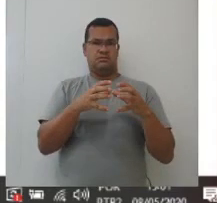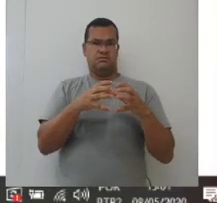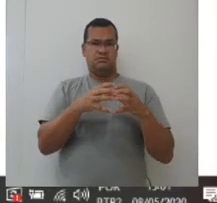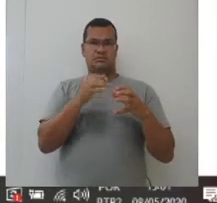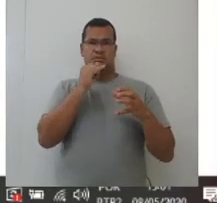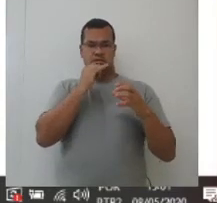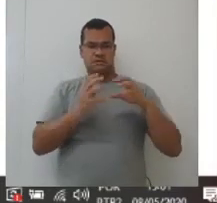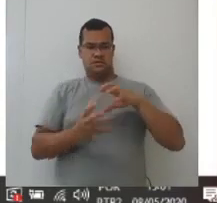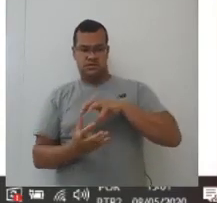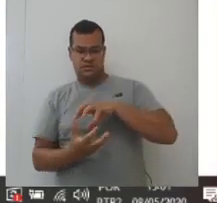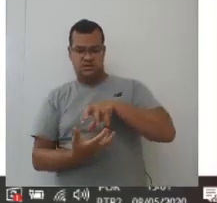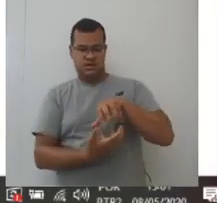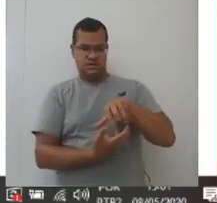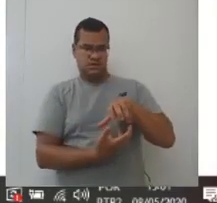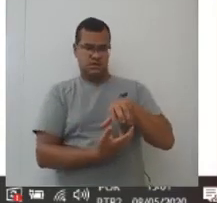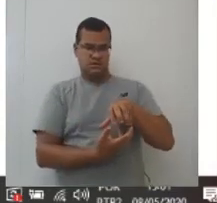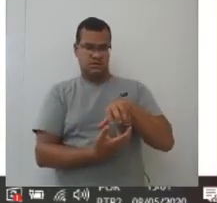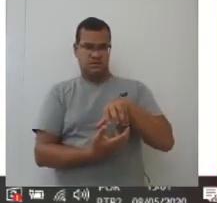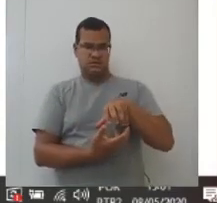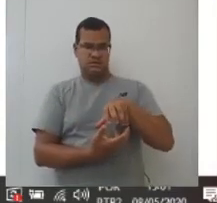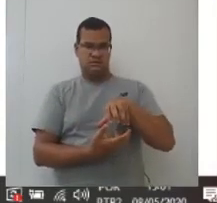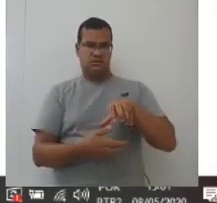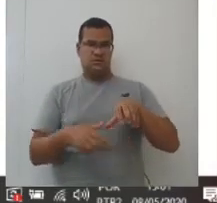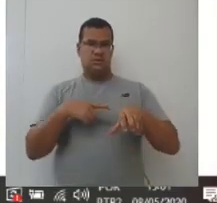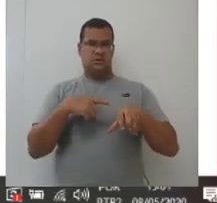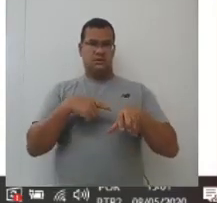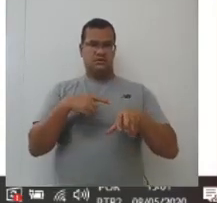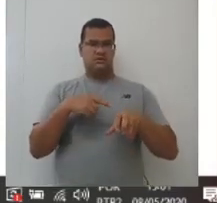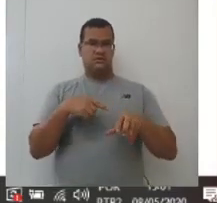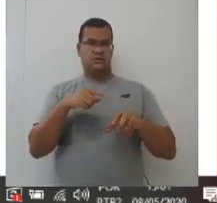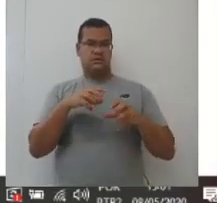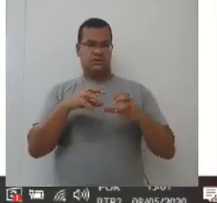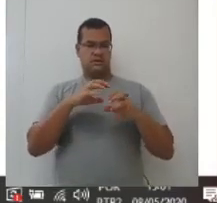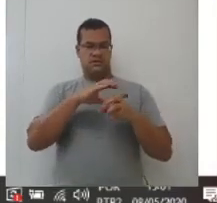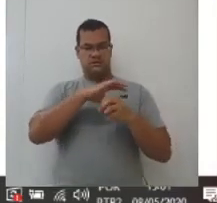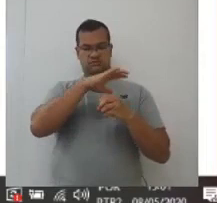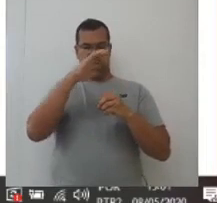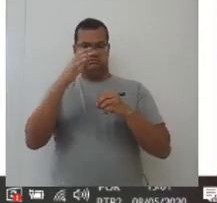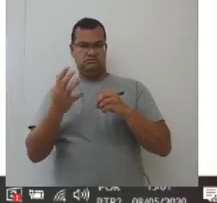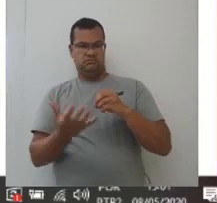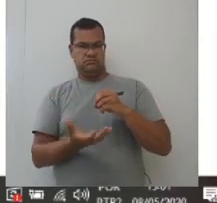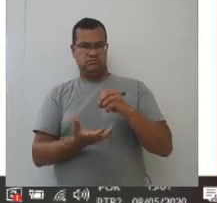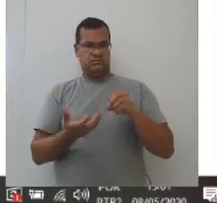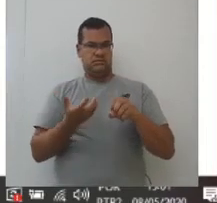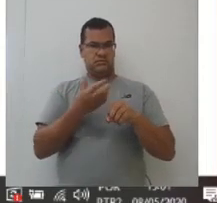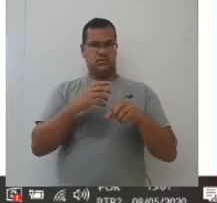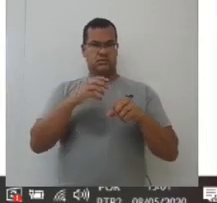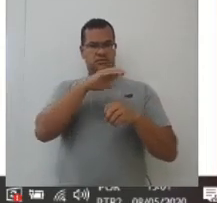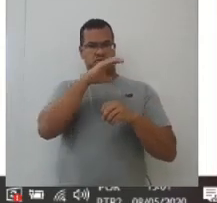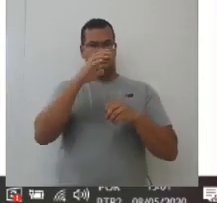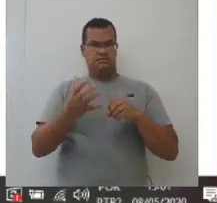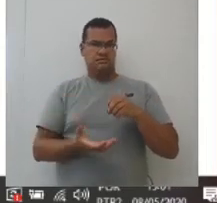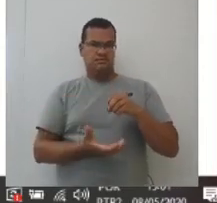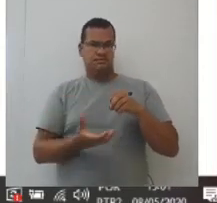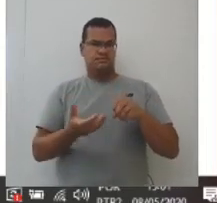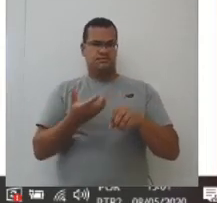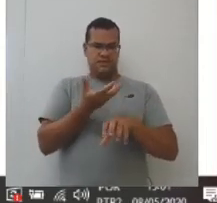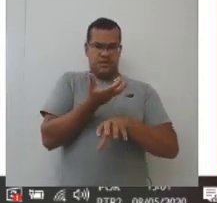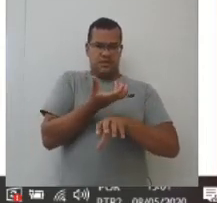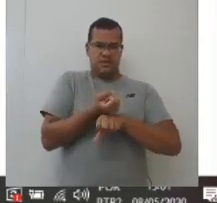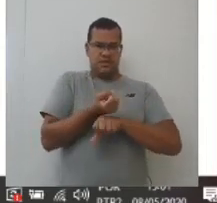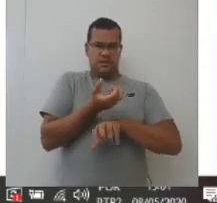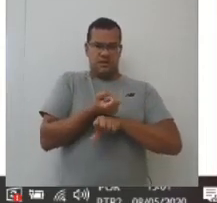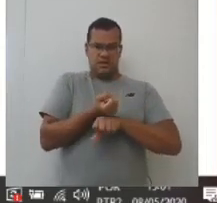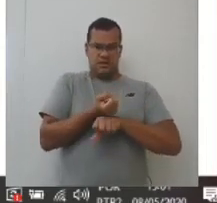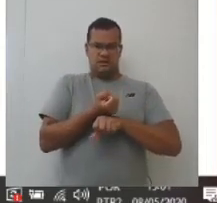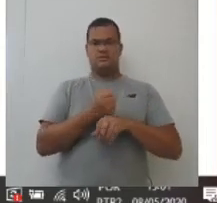exemplo, Terra, o planeta Terra, cria ao seu redor um campo, chamado campo